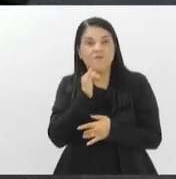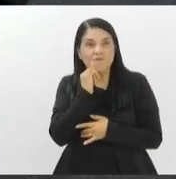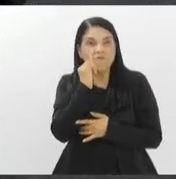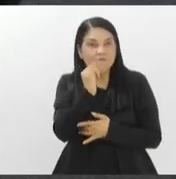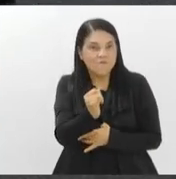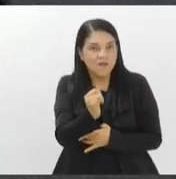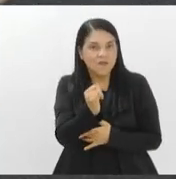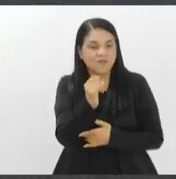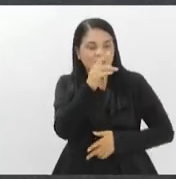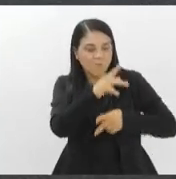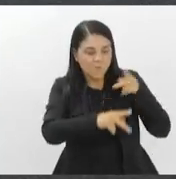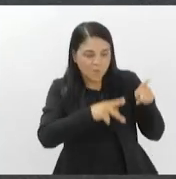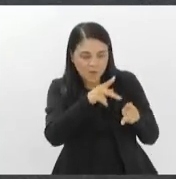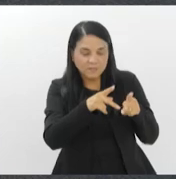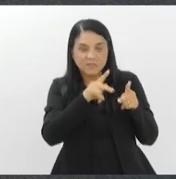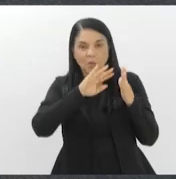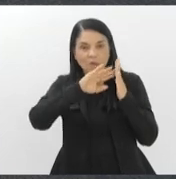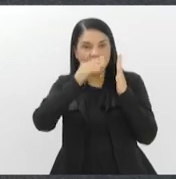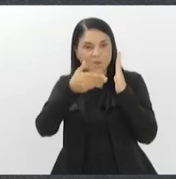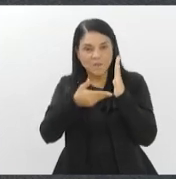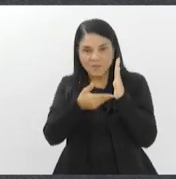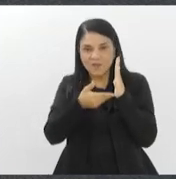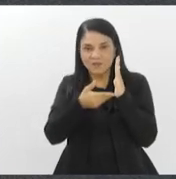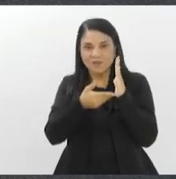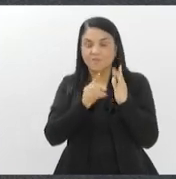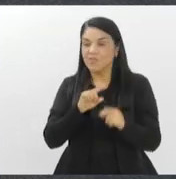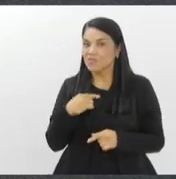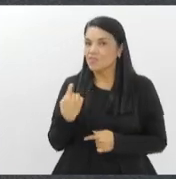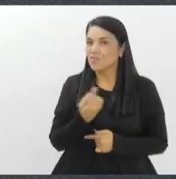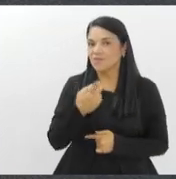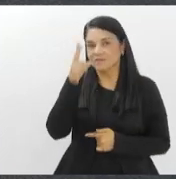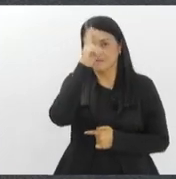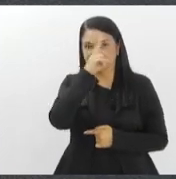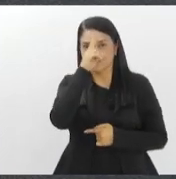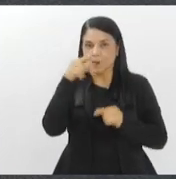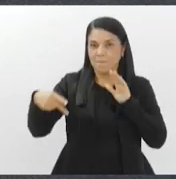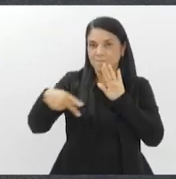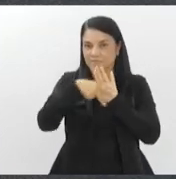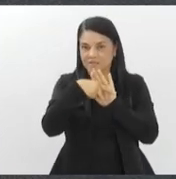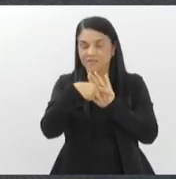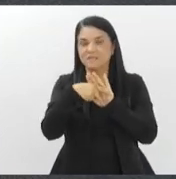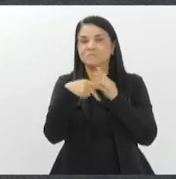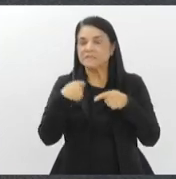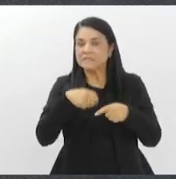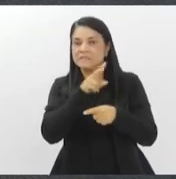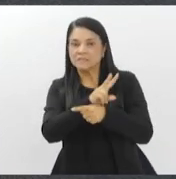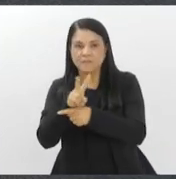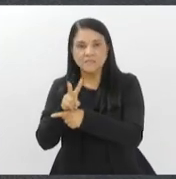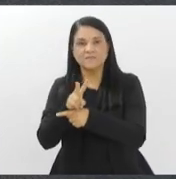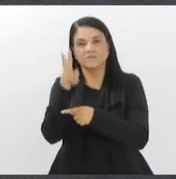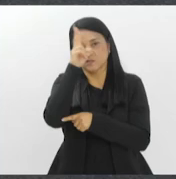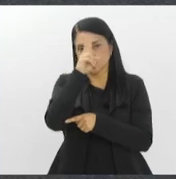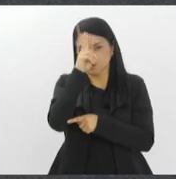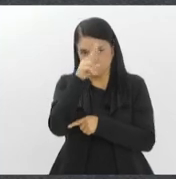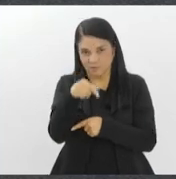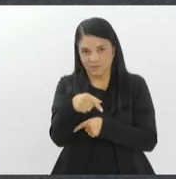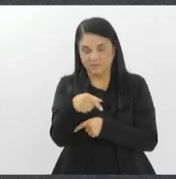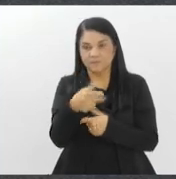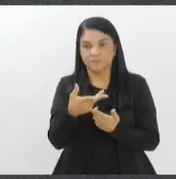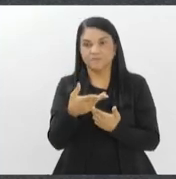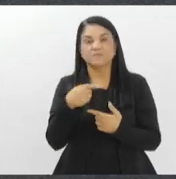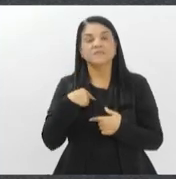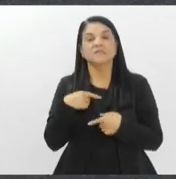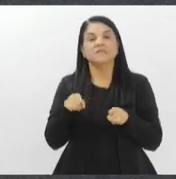na população quilombola é falar da nossa história. Então, a gente precisa preservar. São exatamente,